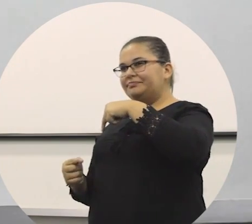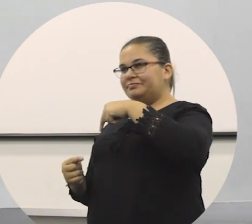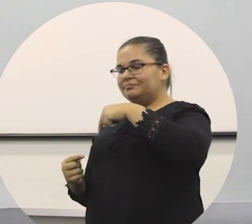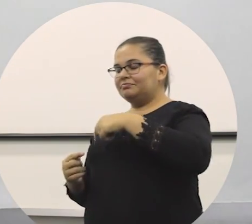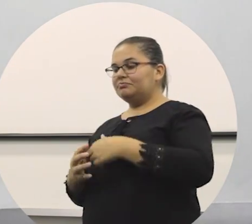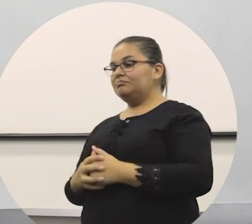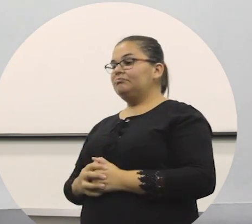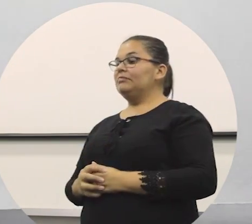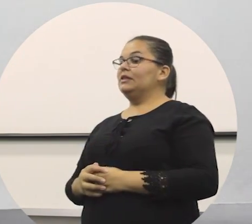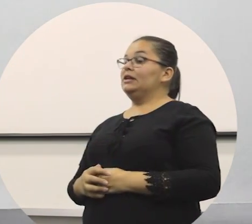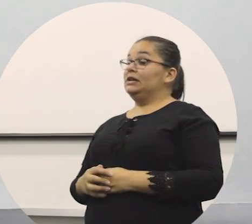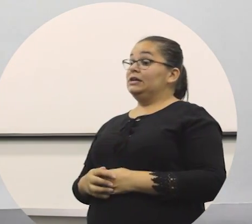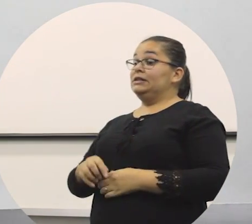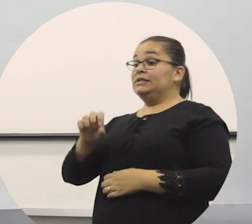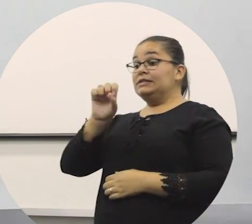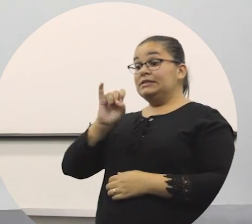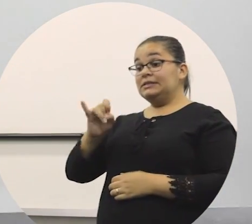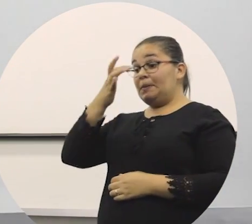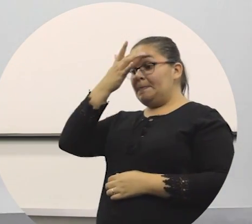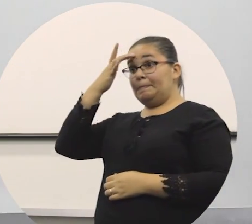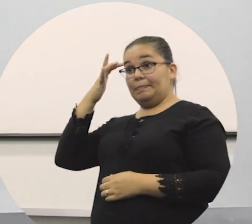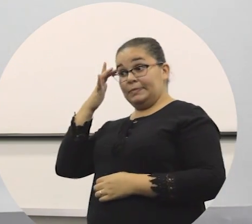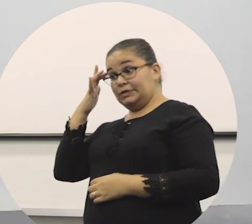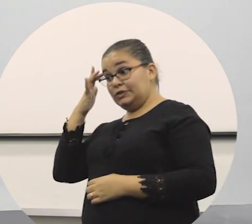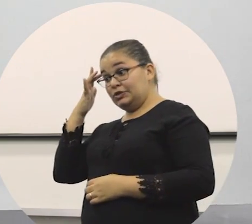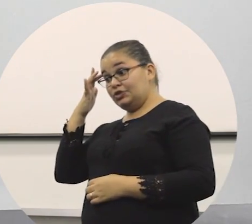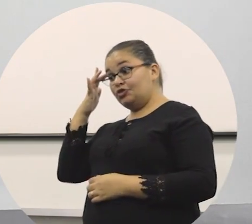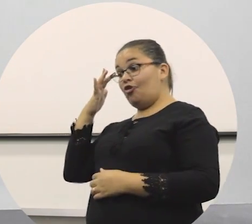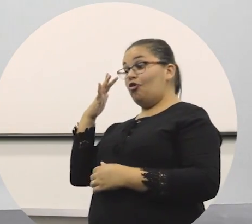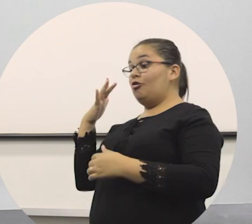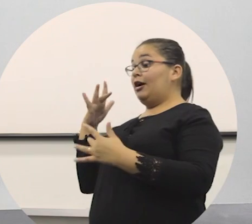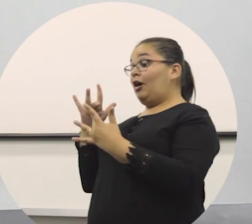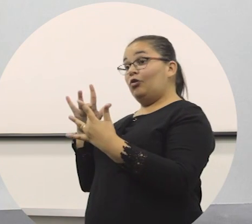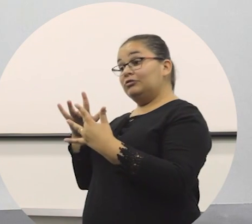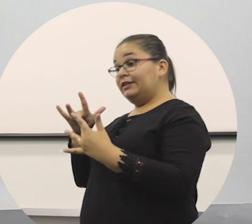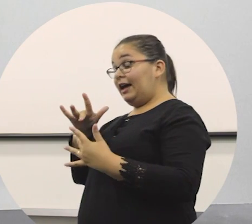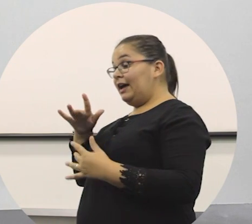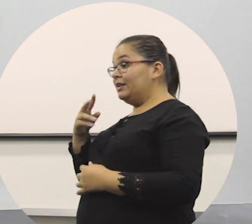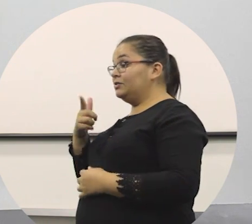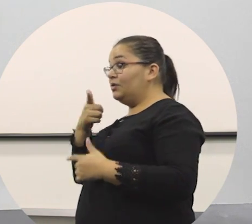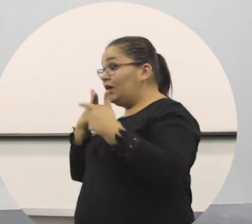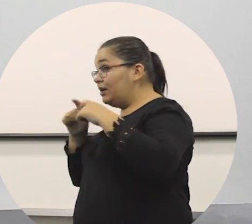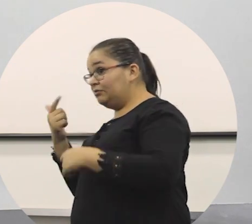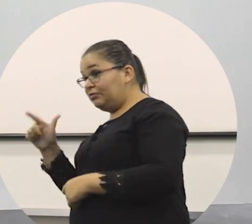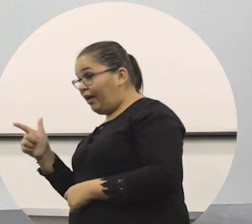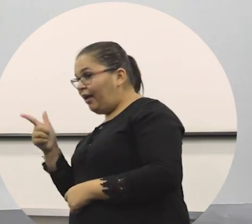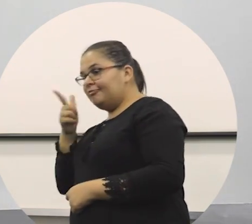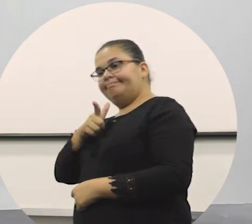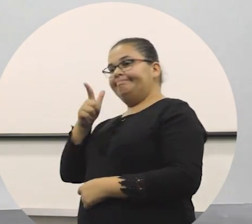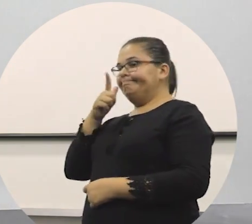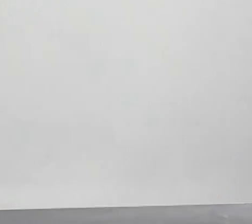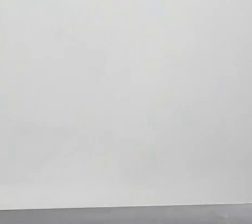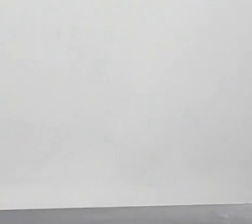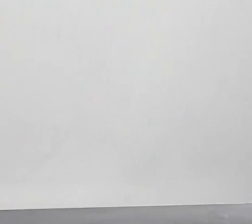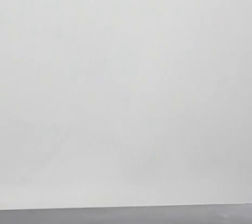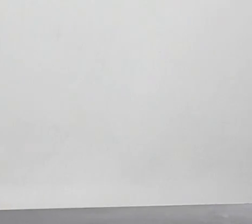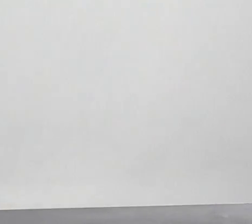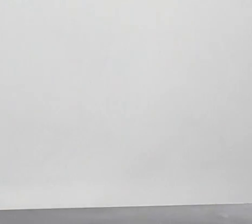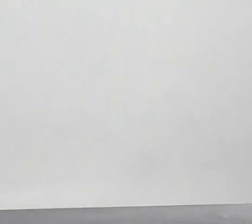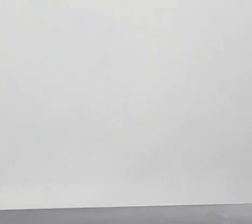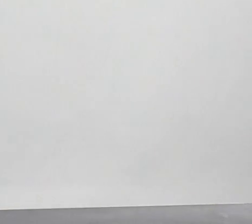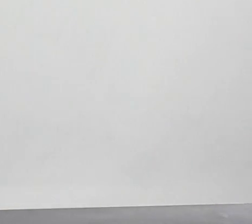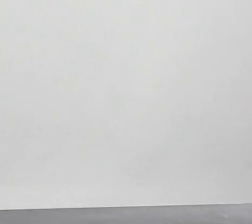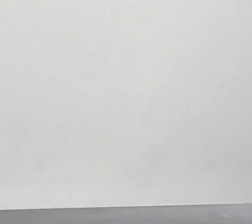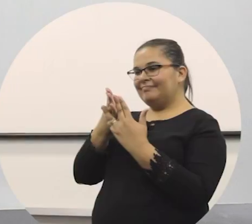De fato, se a pessoa não tiver acesso à língua, ela não vai ter acesso à língua nenhuma, né? Vai ser metade,